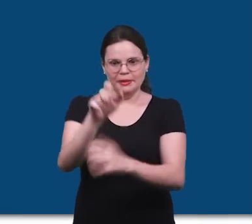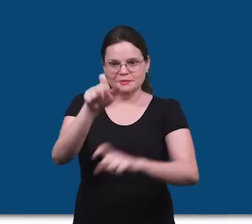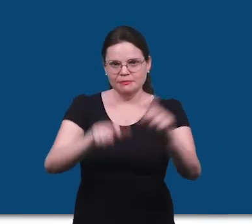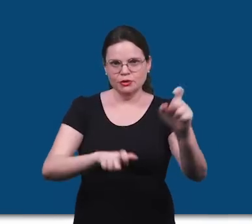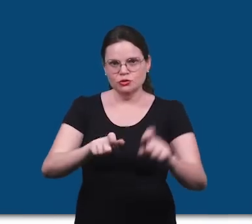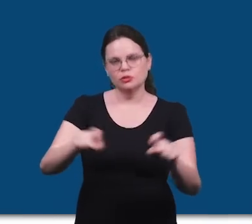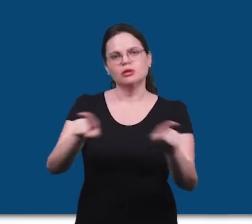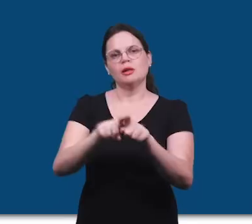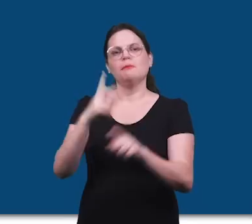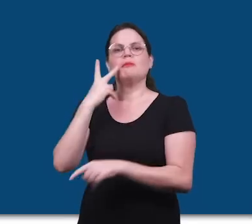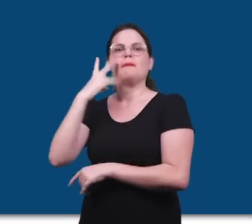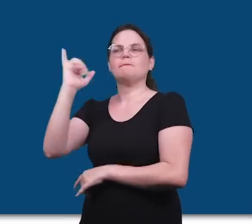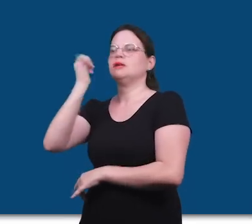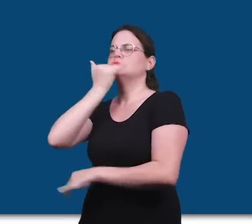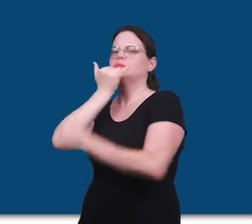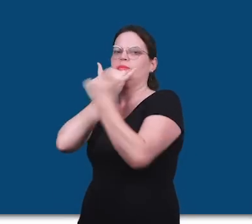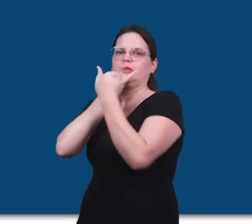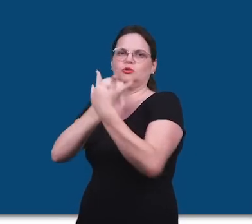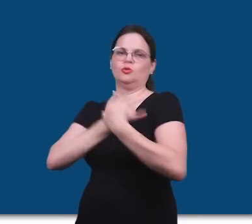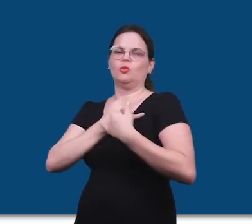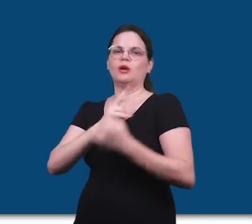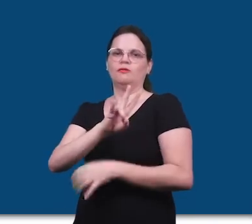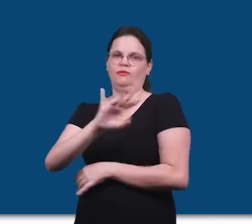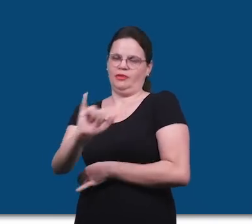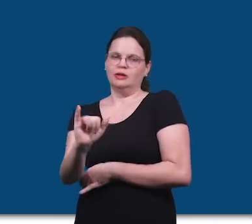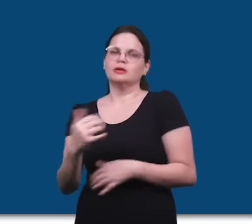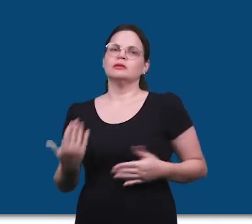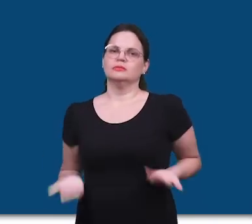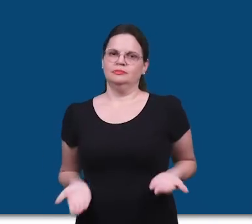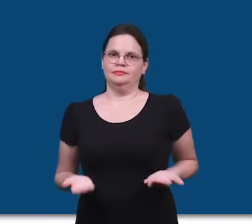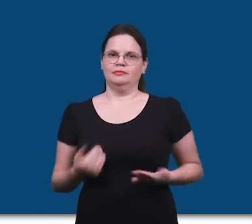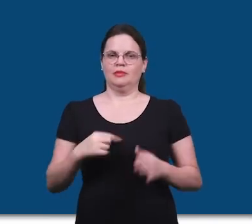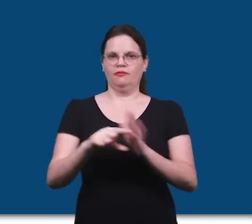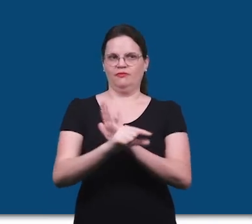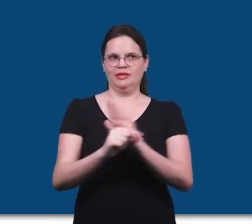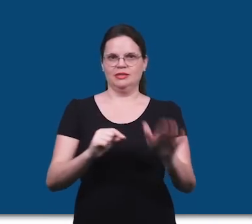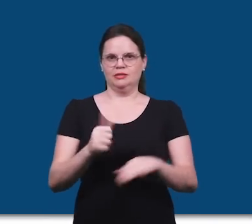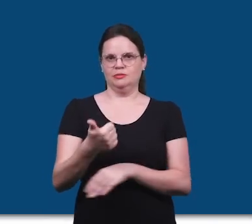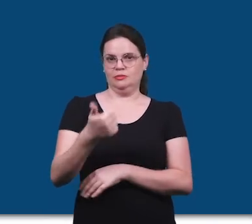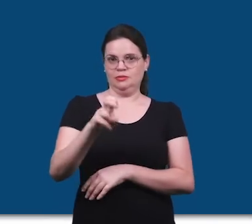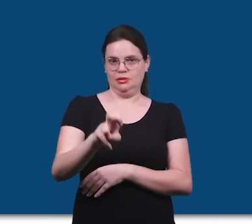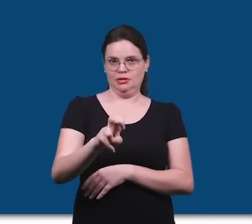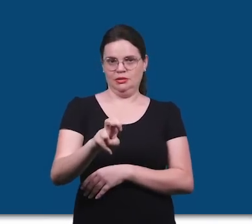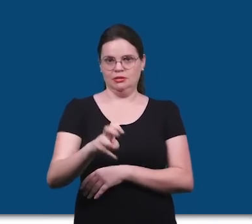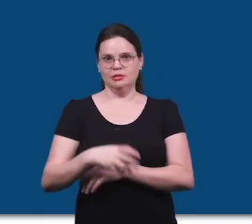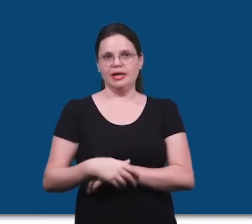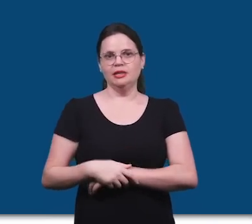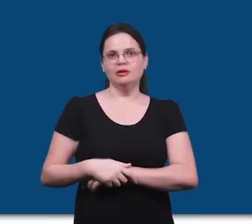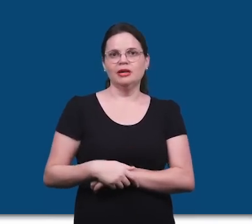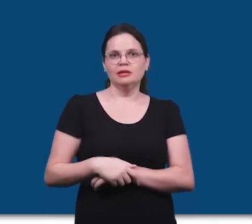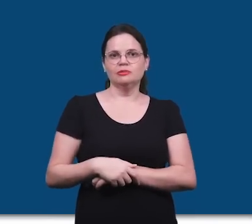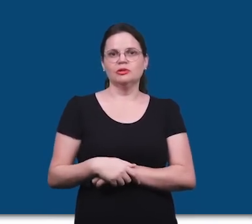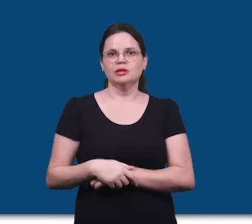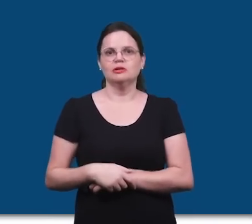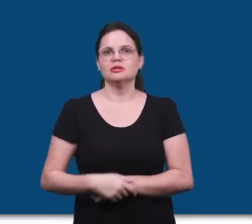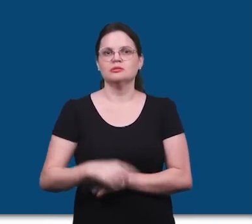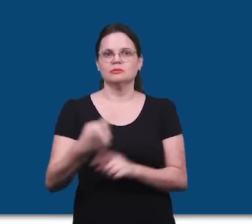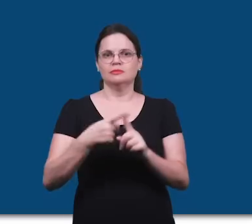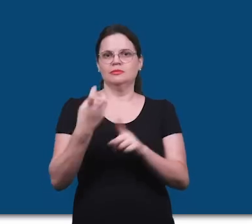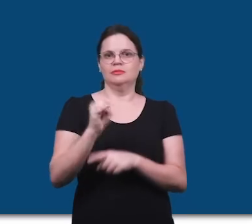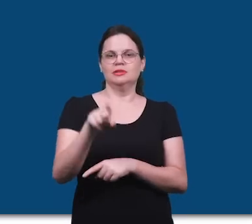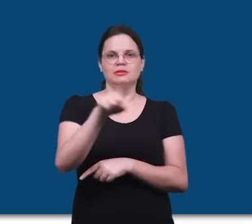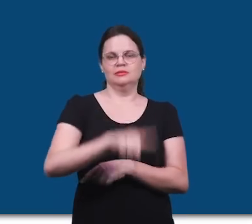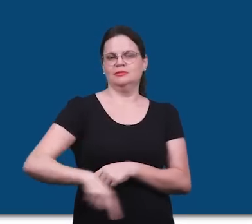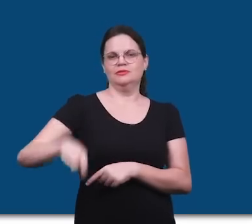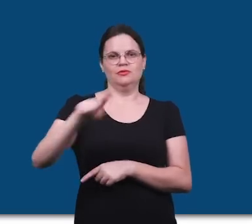também vosso Pai Celestial vos perdoará a vós. Verso 15. Se, porém, não perdoardes aos homens